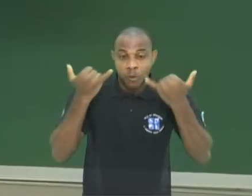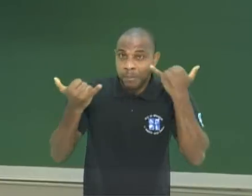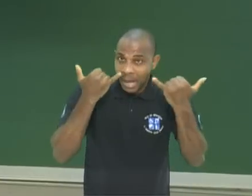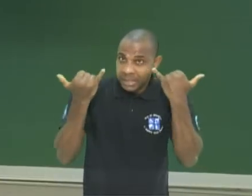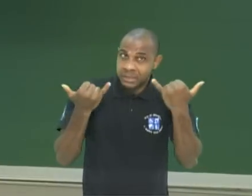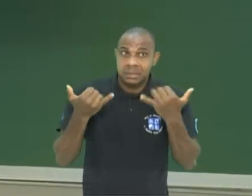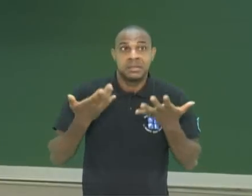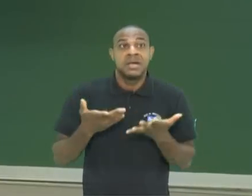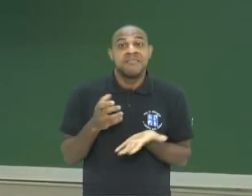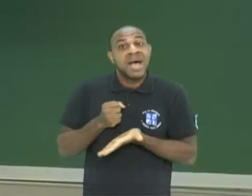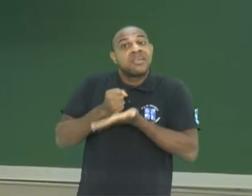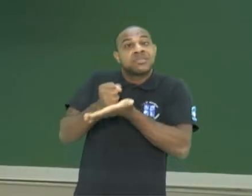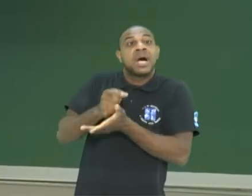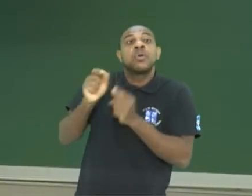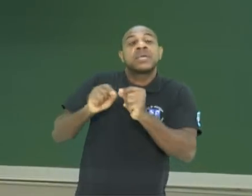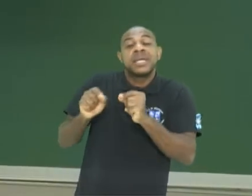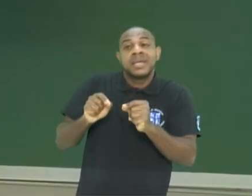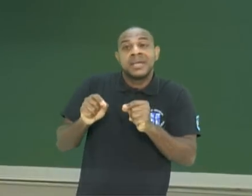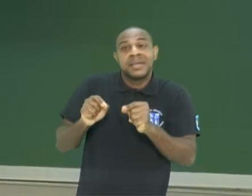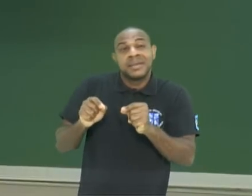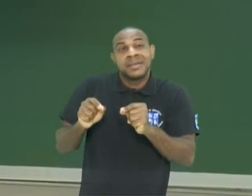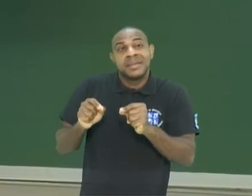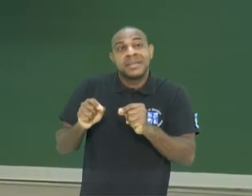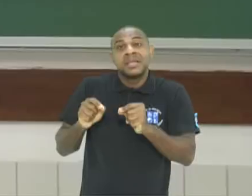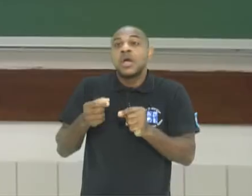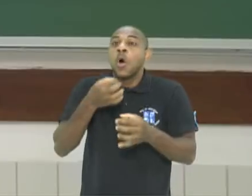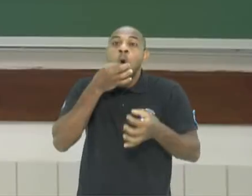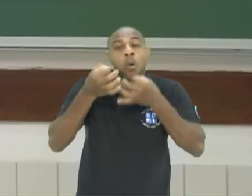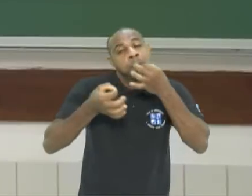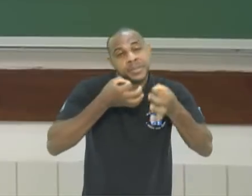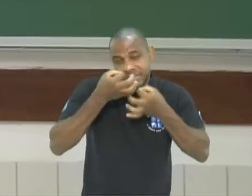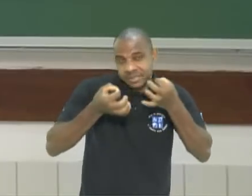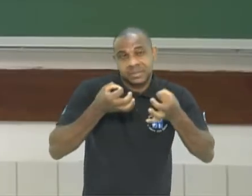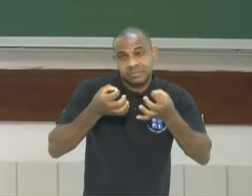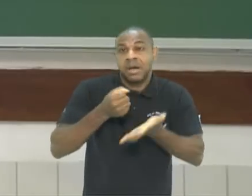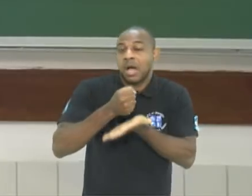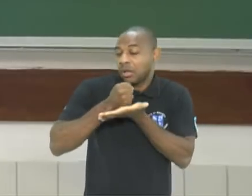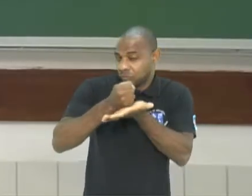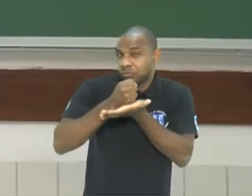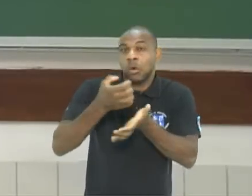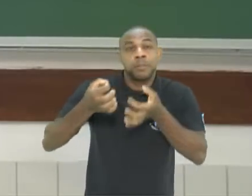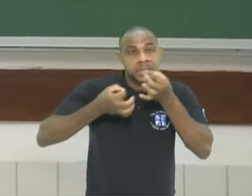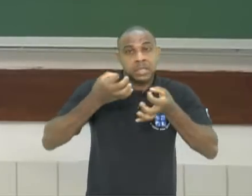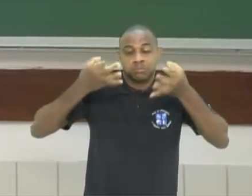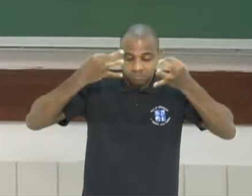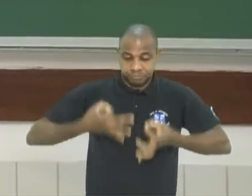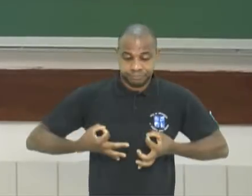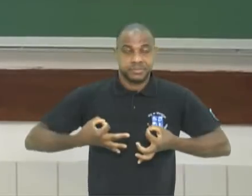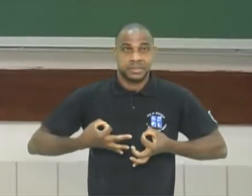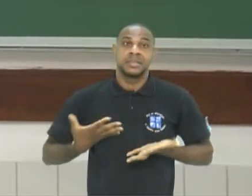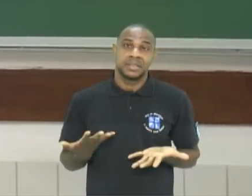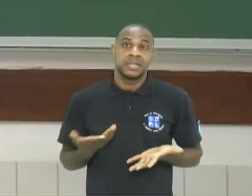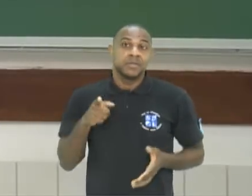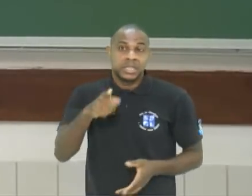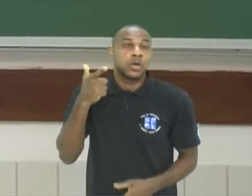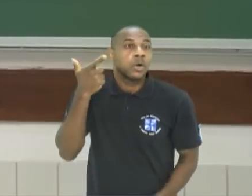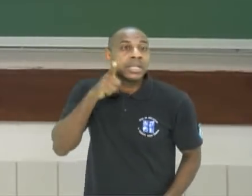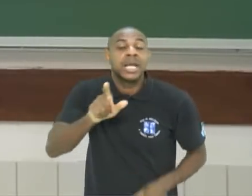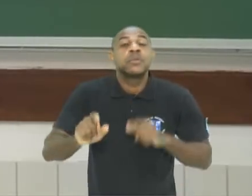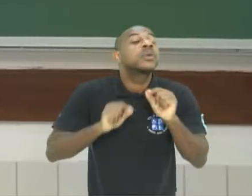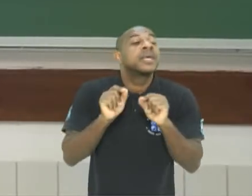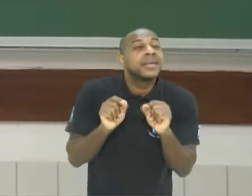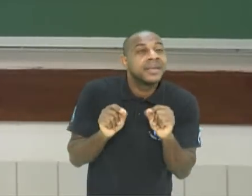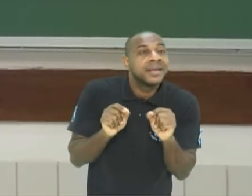quê? Vai ajudar na formação de opinião. E essa formação de opinião, você consegue o que